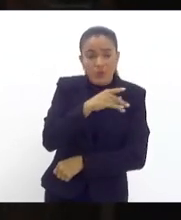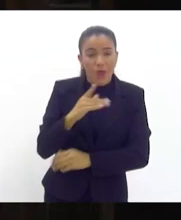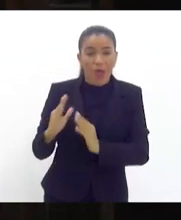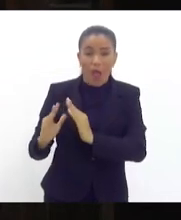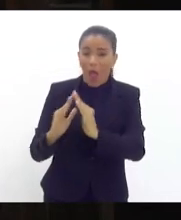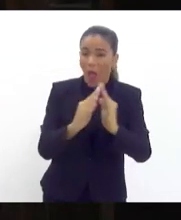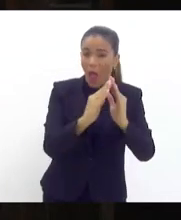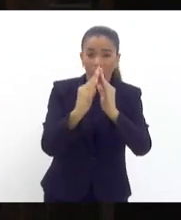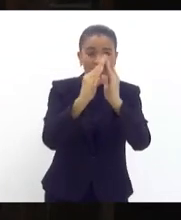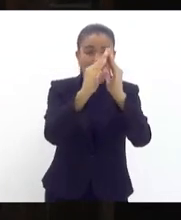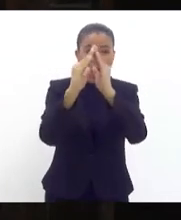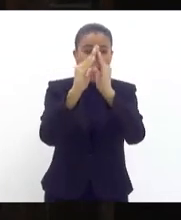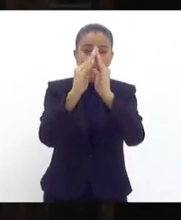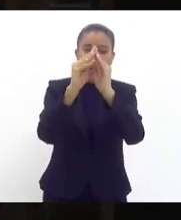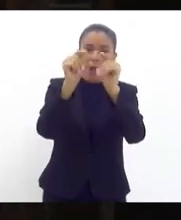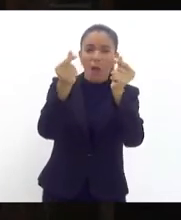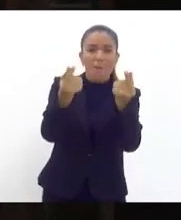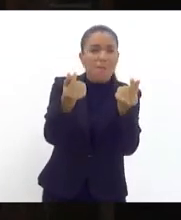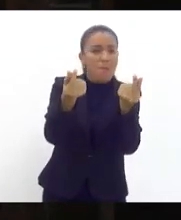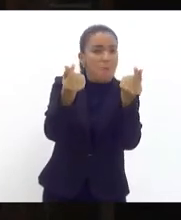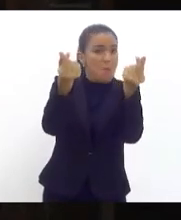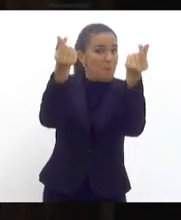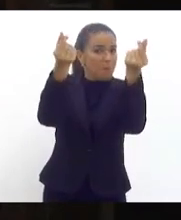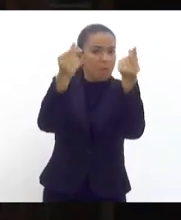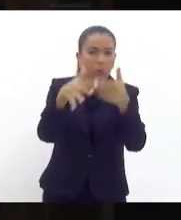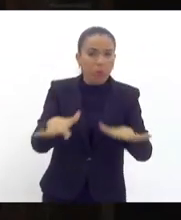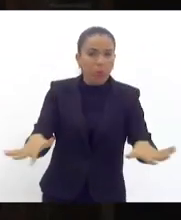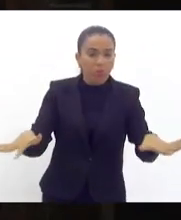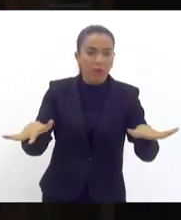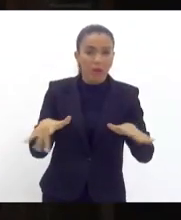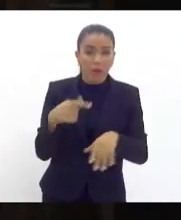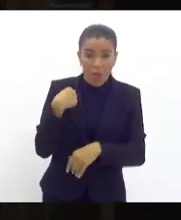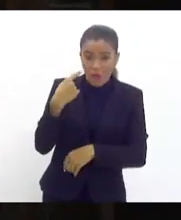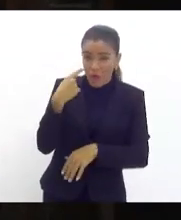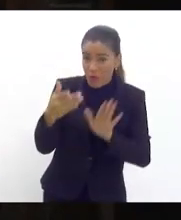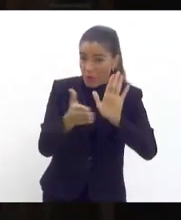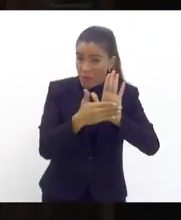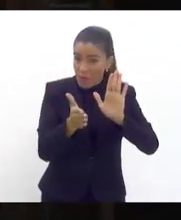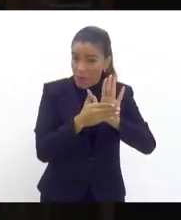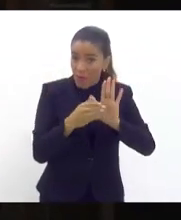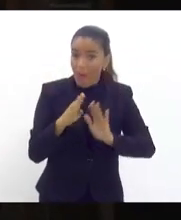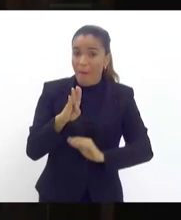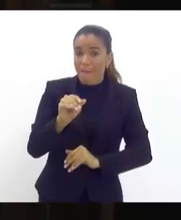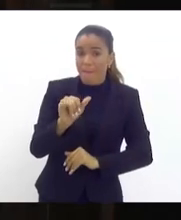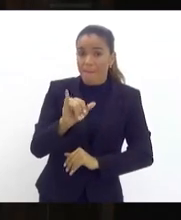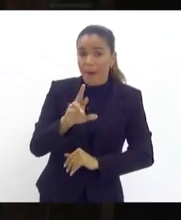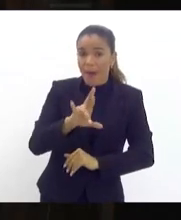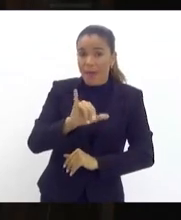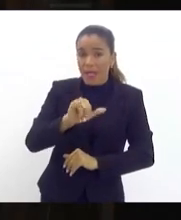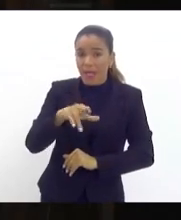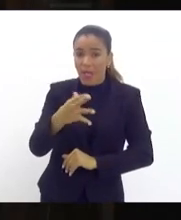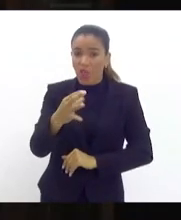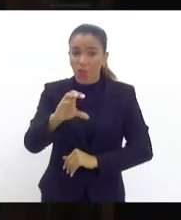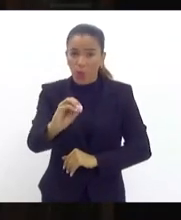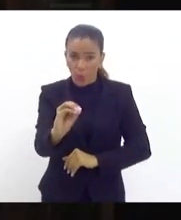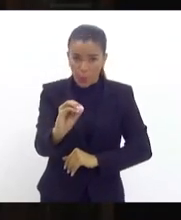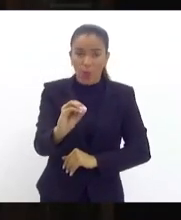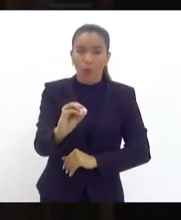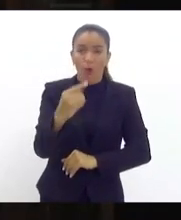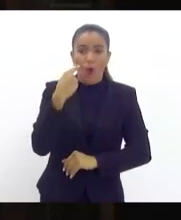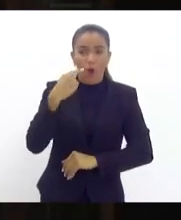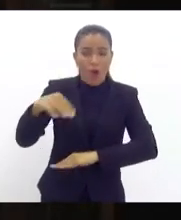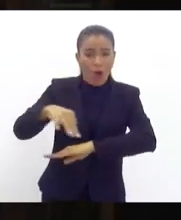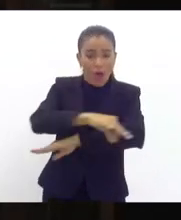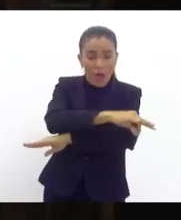casas se valorizando e eu levei para vocês terem uma ideia o projeto 4 milhões e pouco tá aqui a planta ó